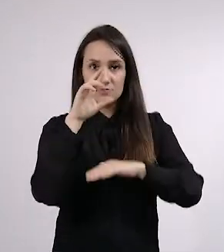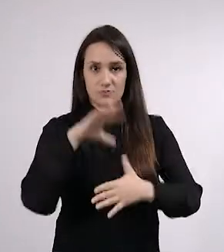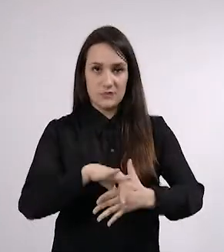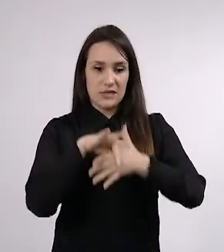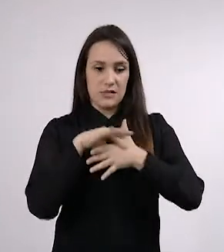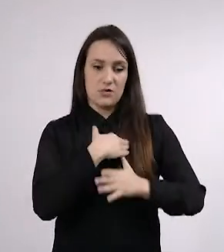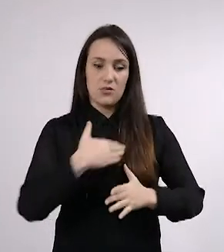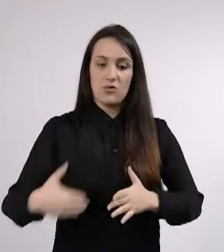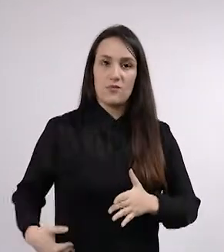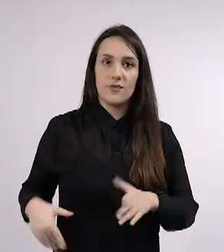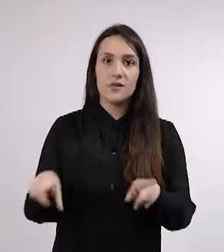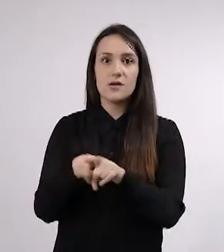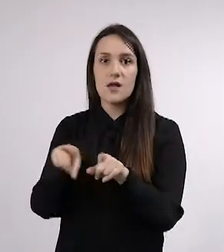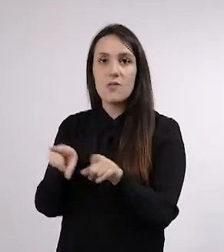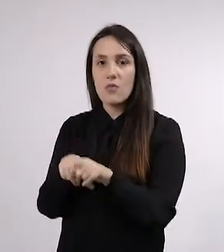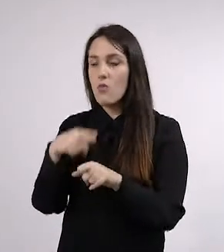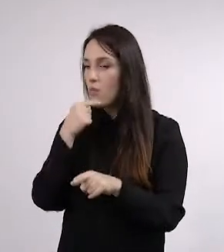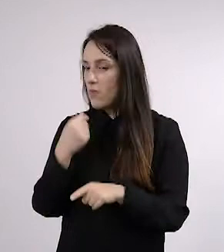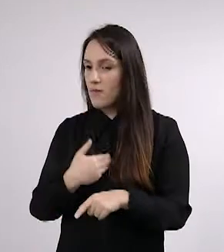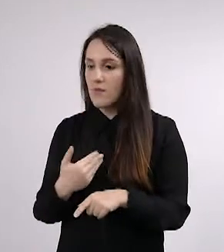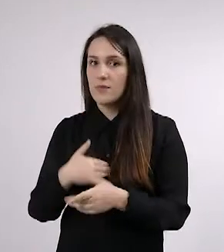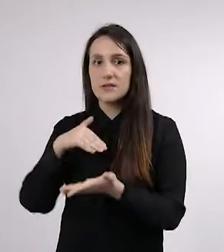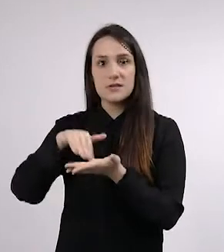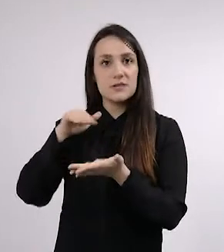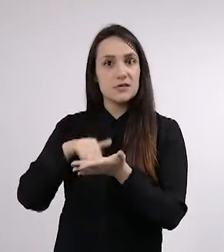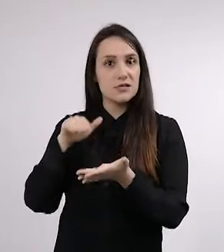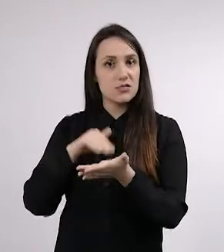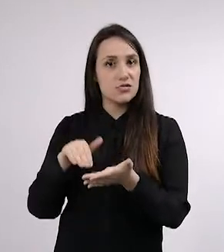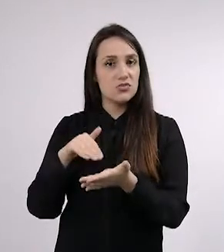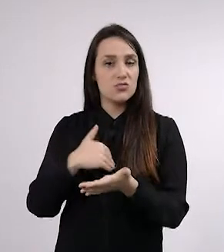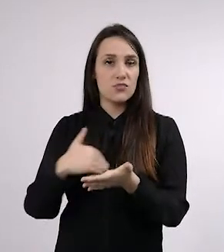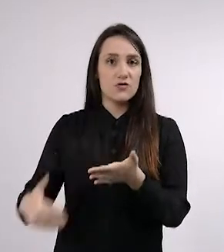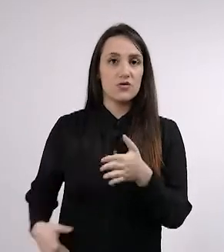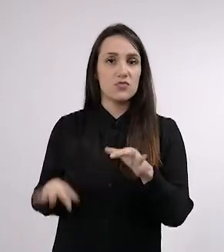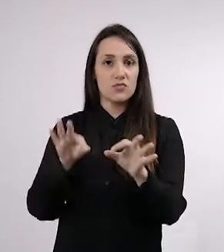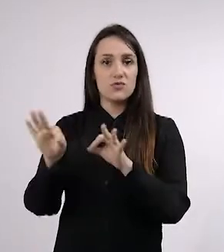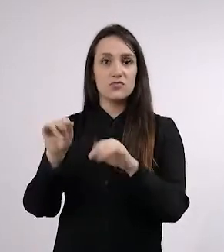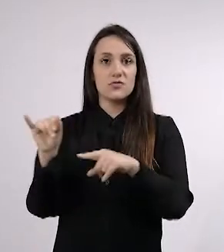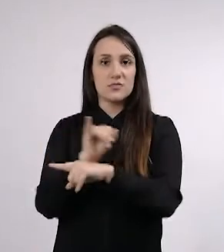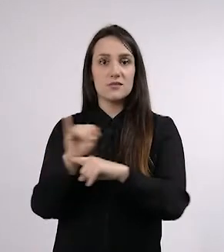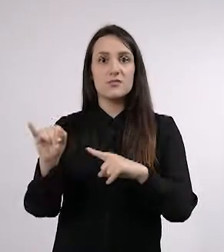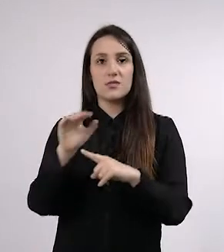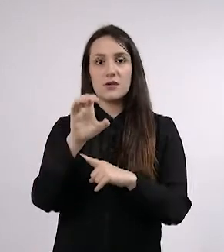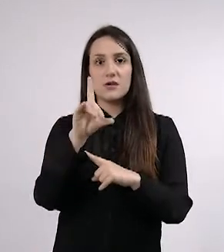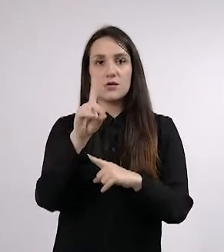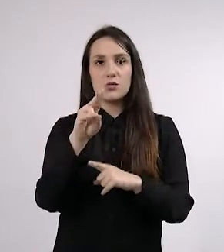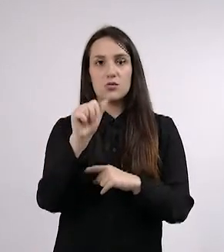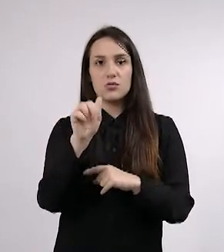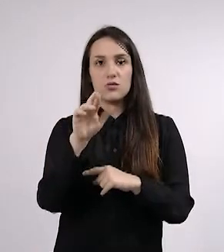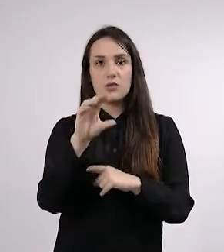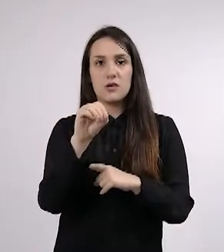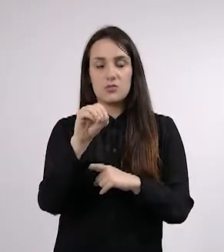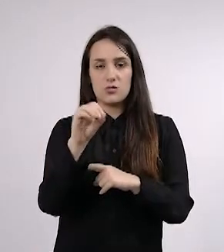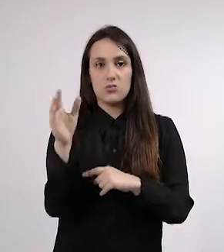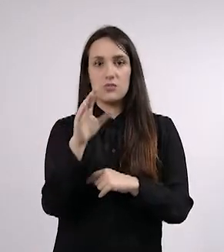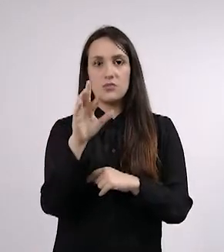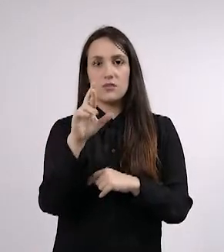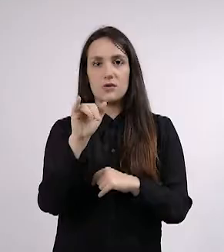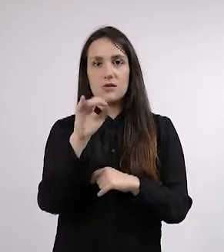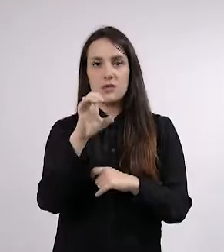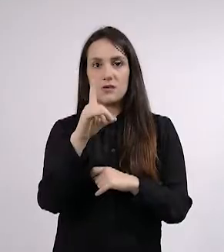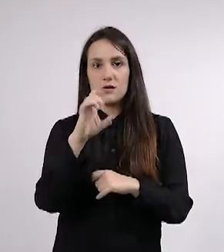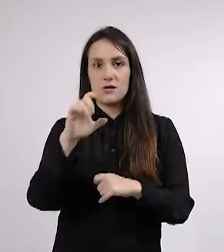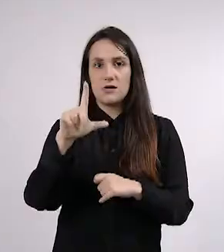governo na Assembleia Legislativa, e o nosso querido amigo secretário de Governo e Gestão Estratégica, Eduardo Riedel. Antes